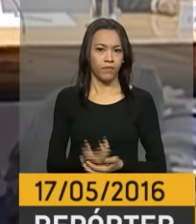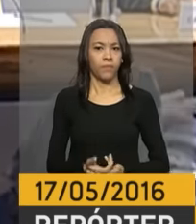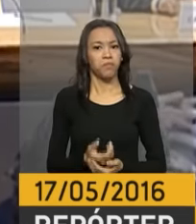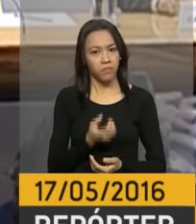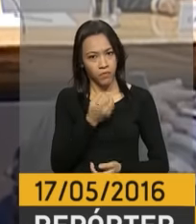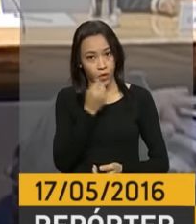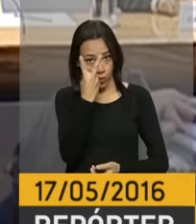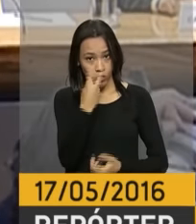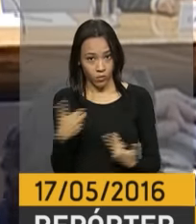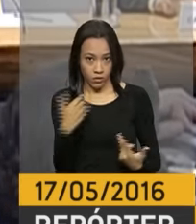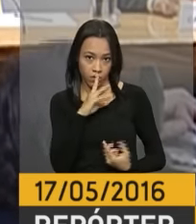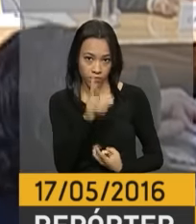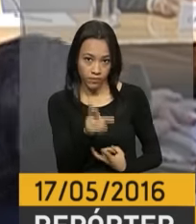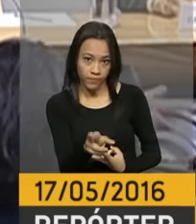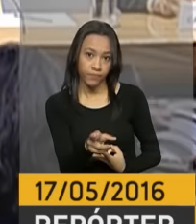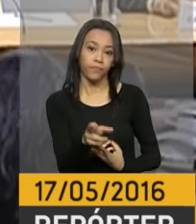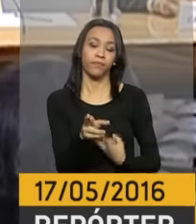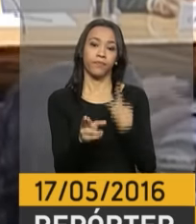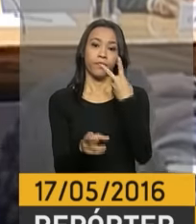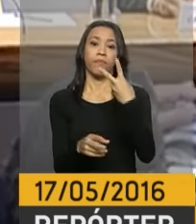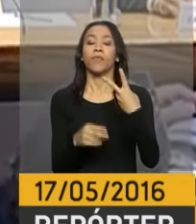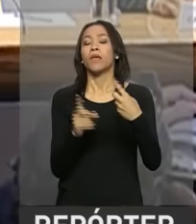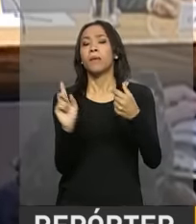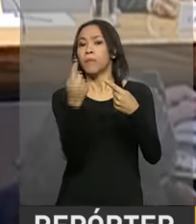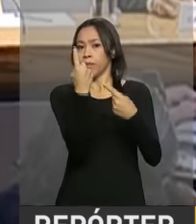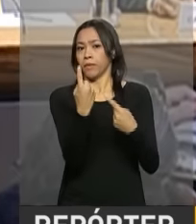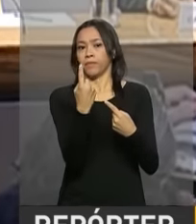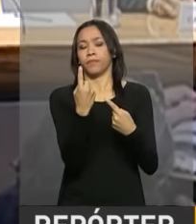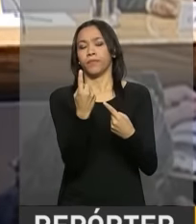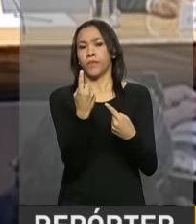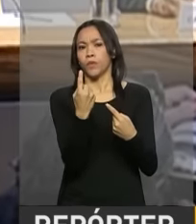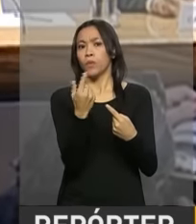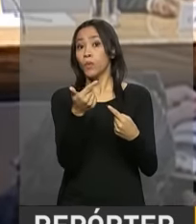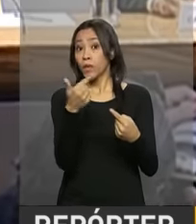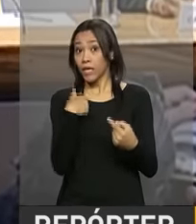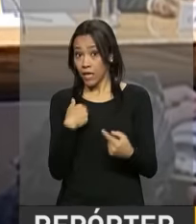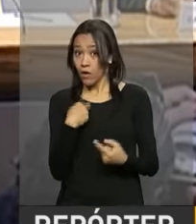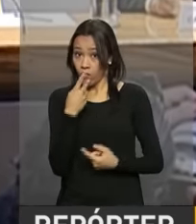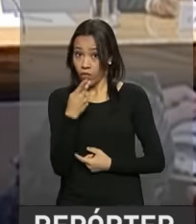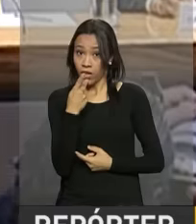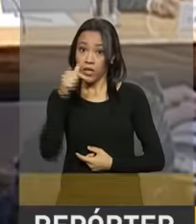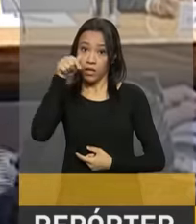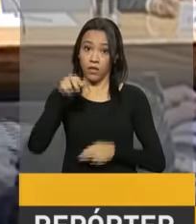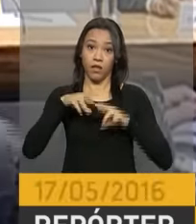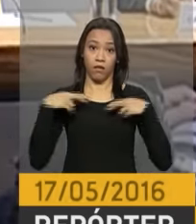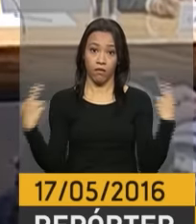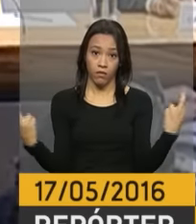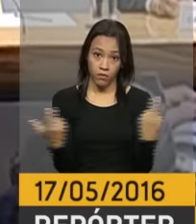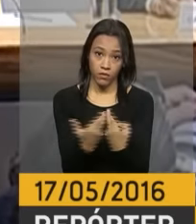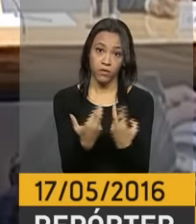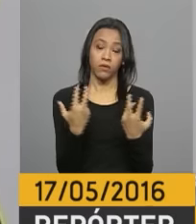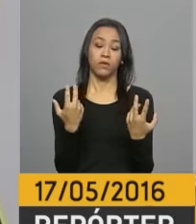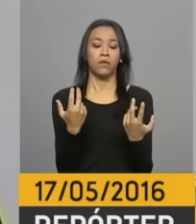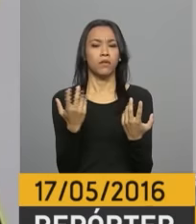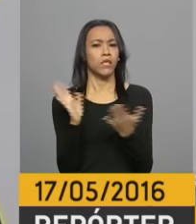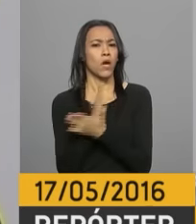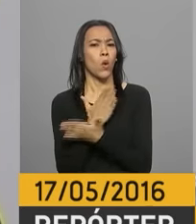Duas coisas. Em primeiro lugar, o que eu disse lá precisamente, e alguns